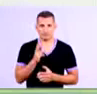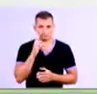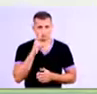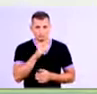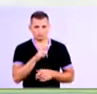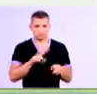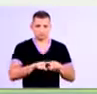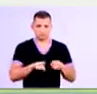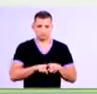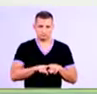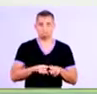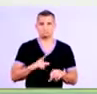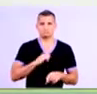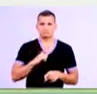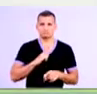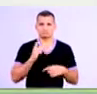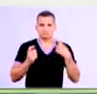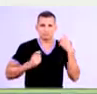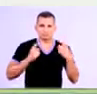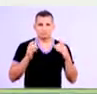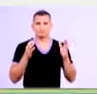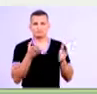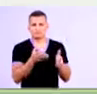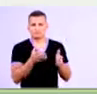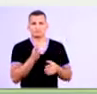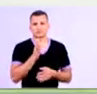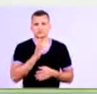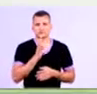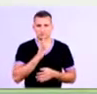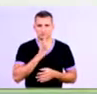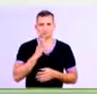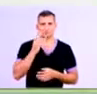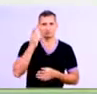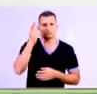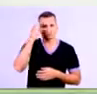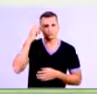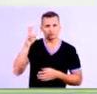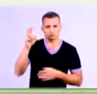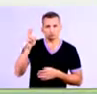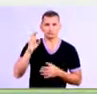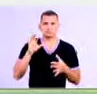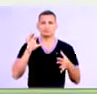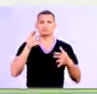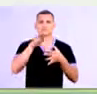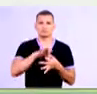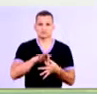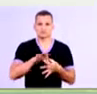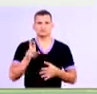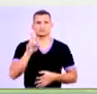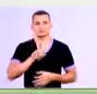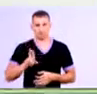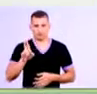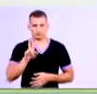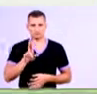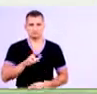uma preocupação, um foco no conhecimento, na cultura e no contexto do usuário final.